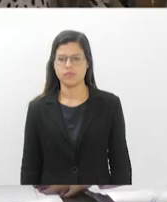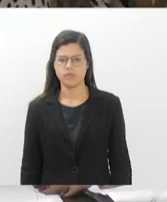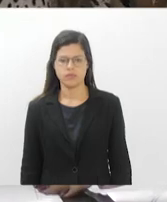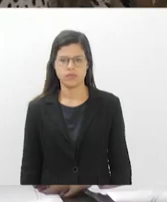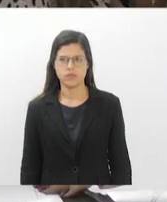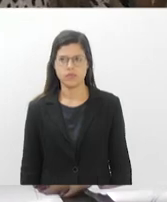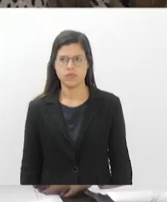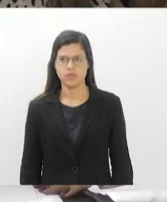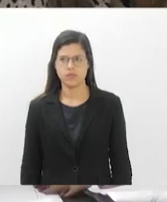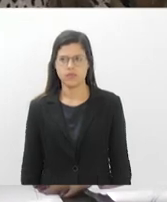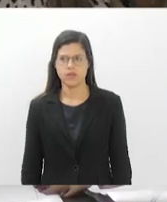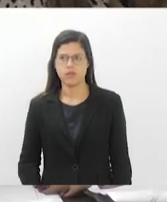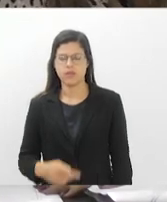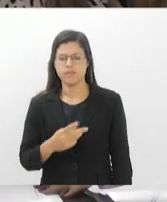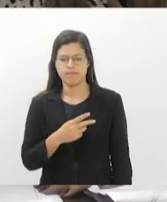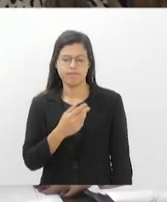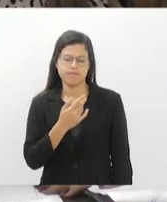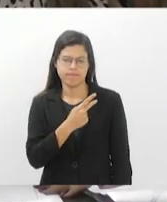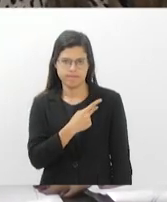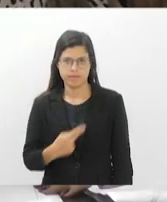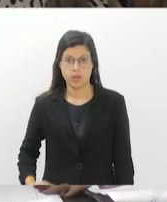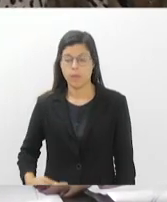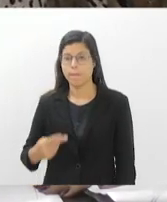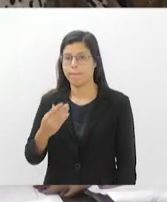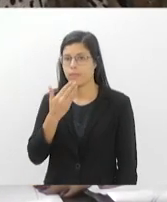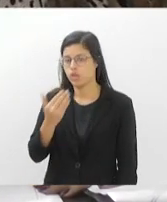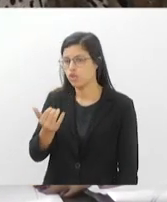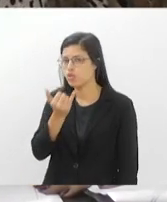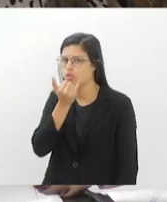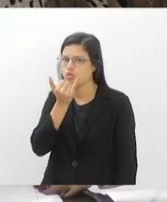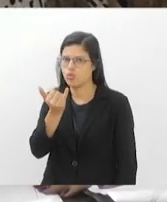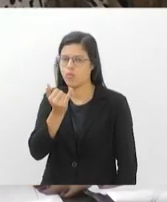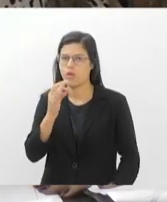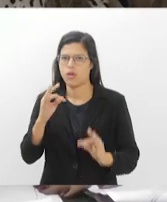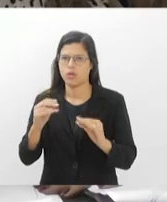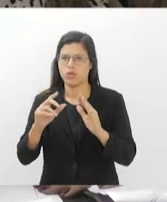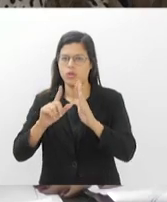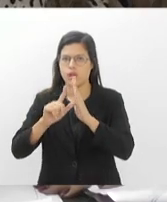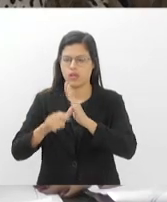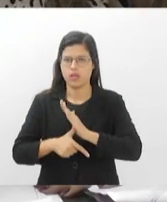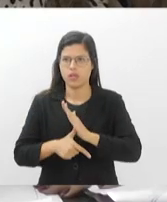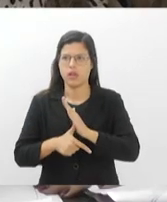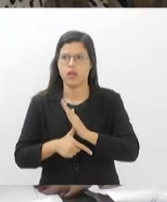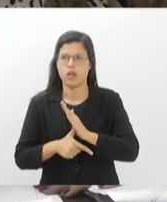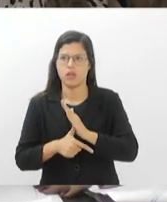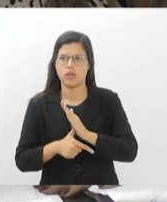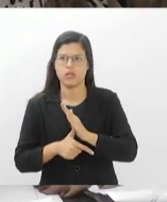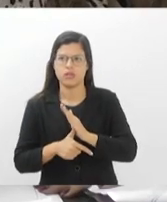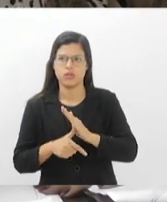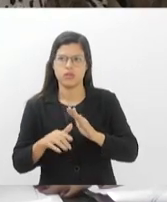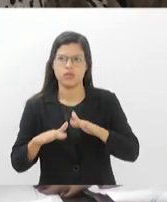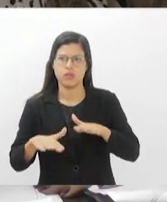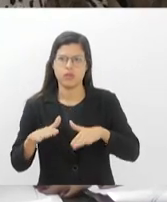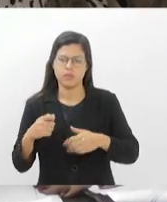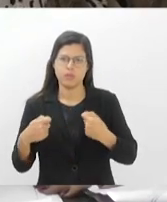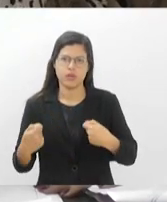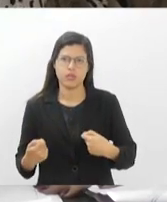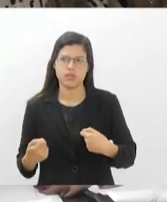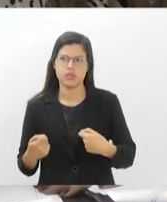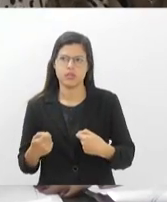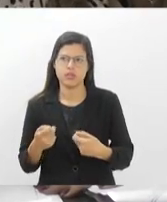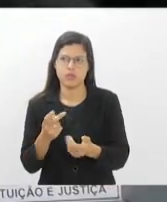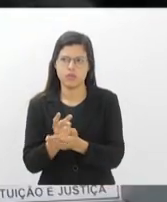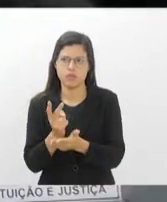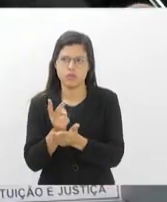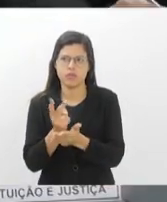Presidente, pela ordem, só pedir desculpa a todos aí pelo atraso. Estava com o presidente, talvez tenha que retornar. Então, se Vossa Excelência puder continuar a